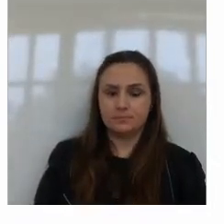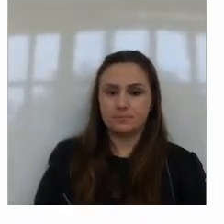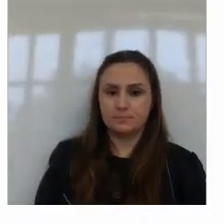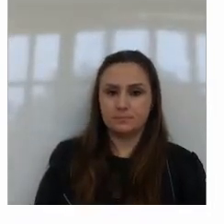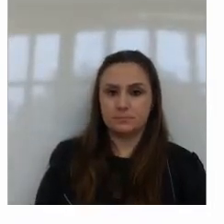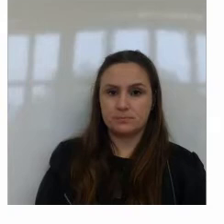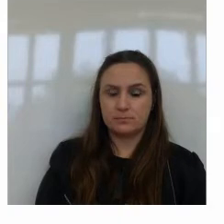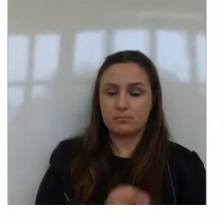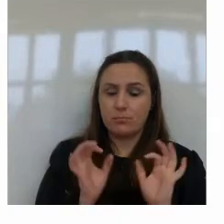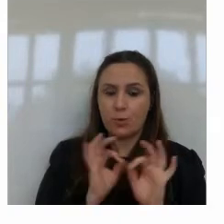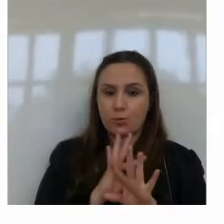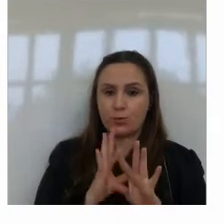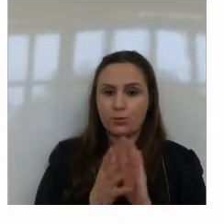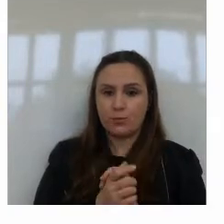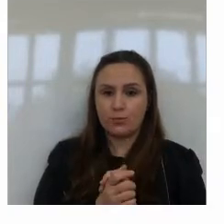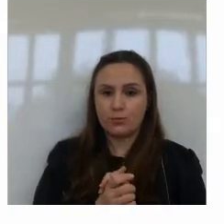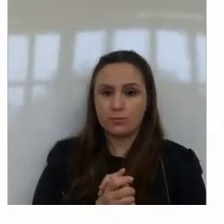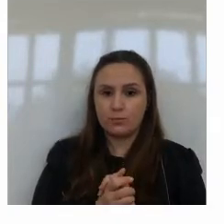Desabilitar o texto online.